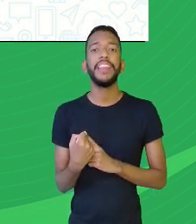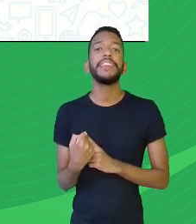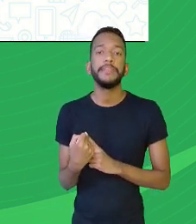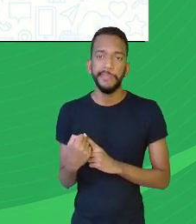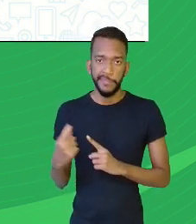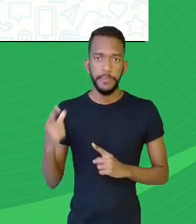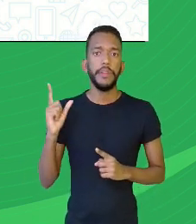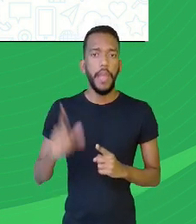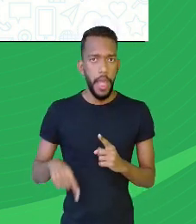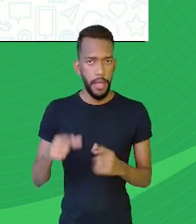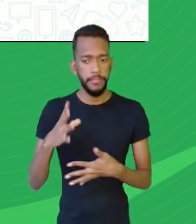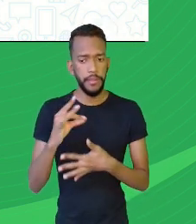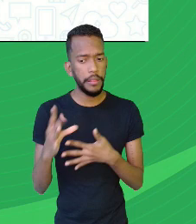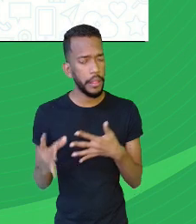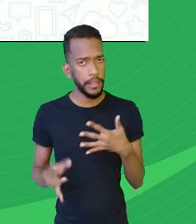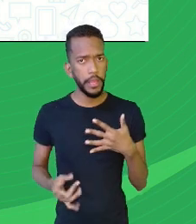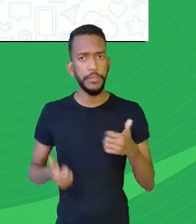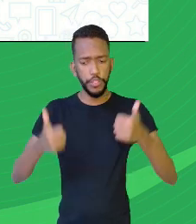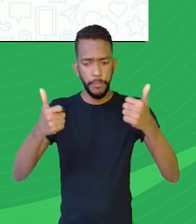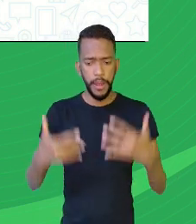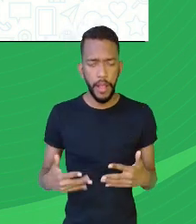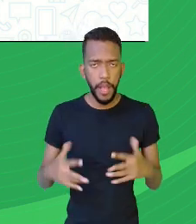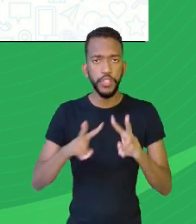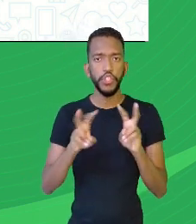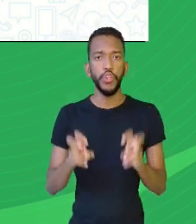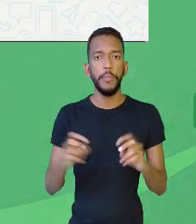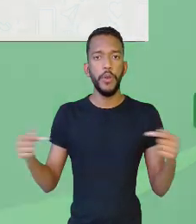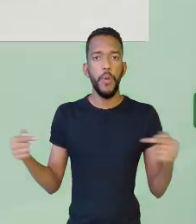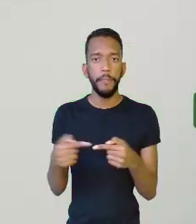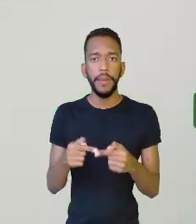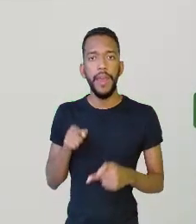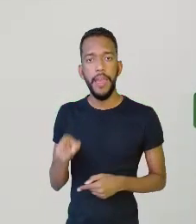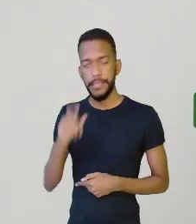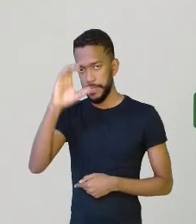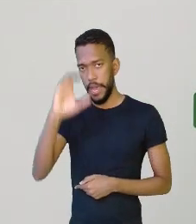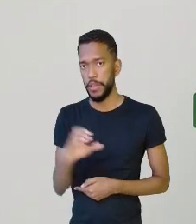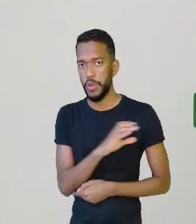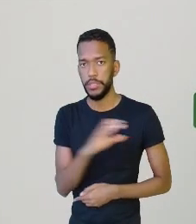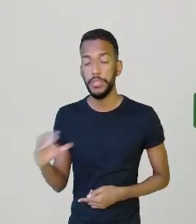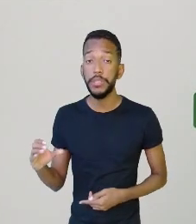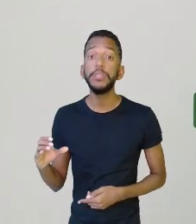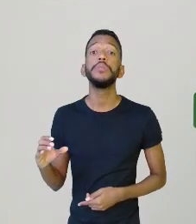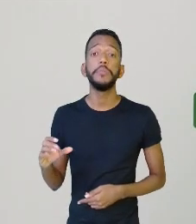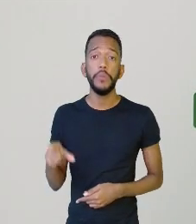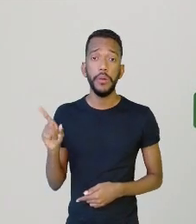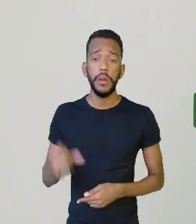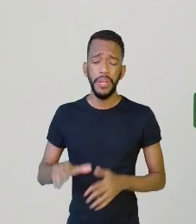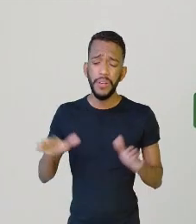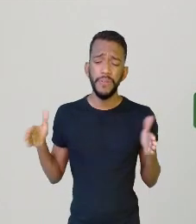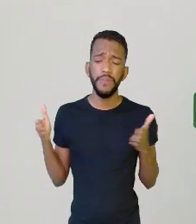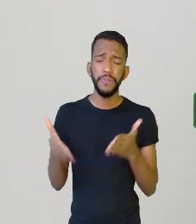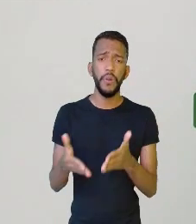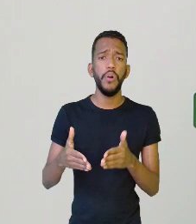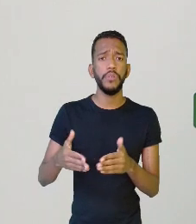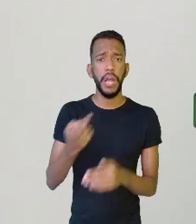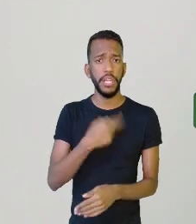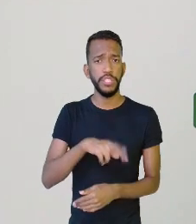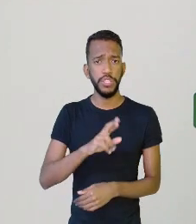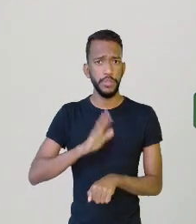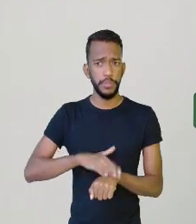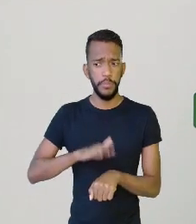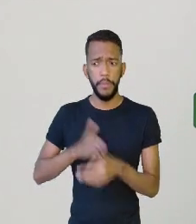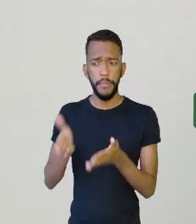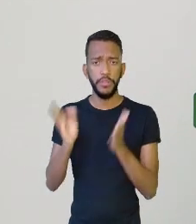era explicada na base do catolicismo, que era a religião nesse momento aqui.